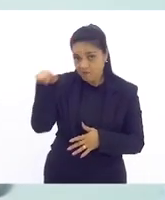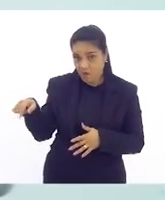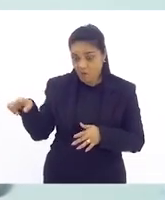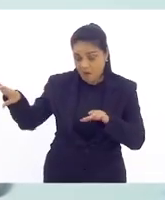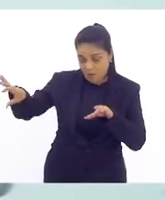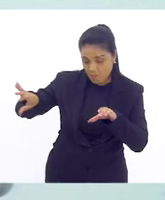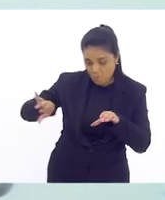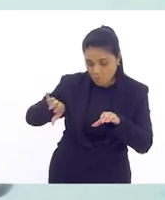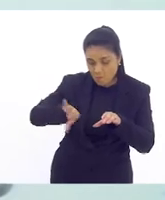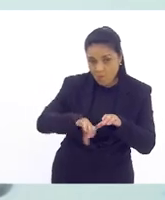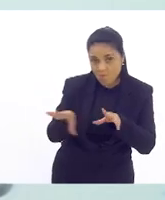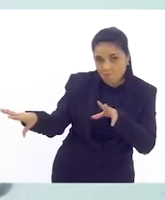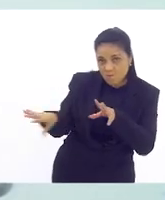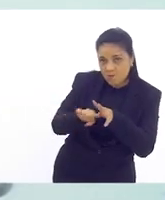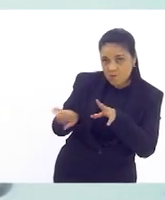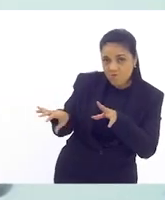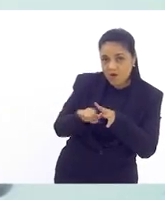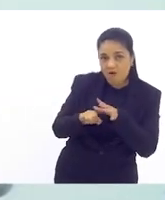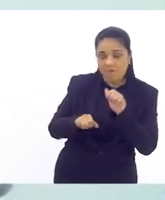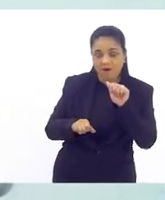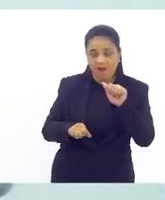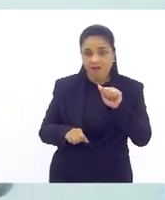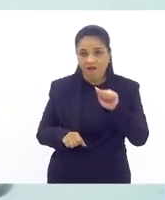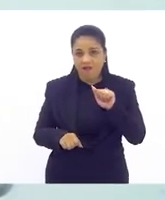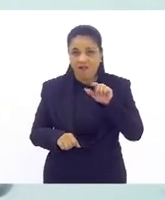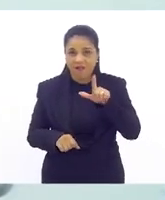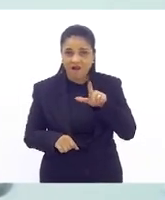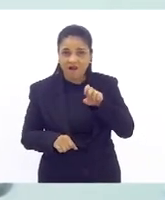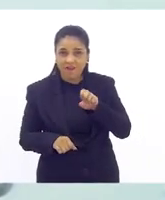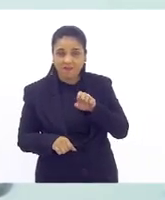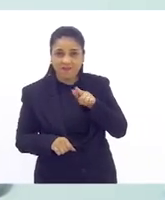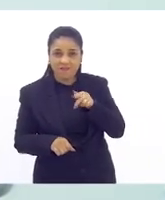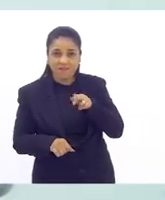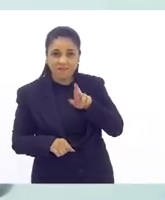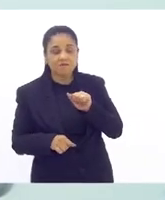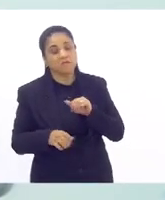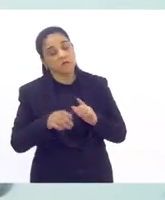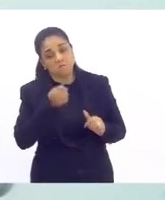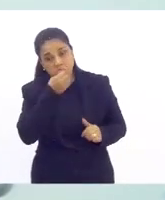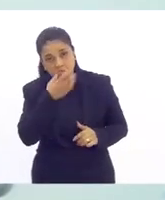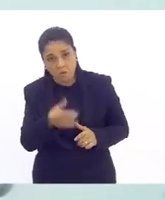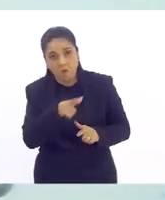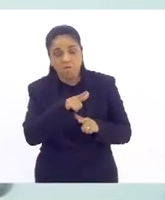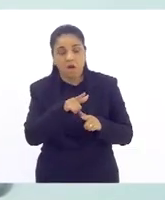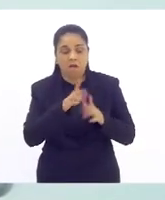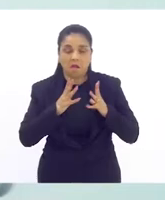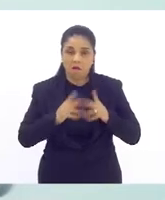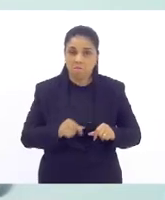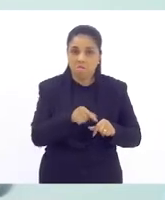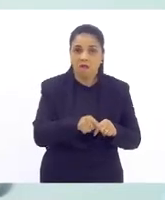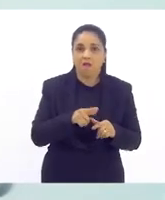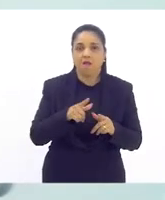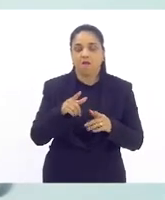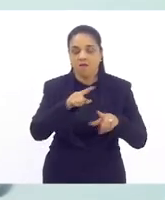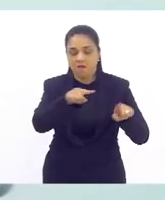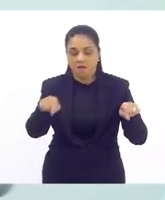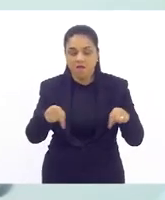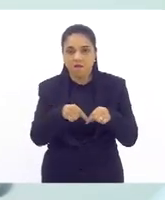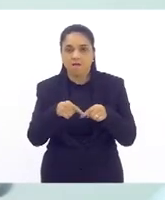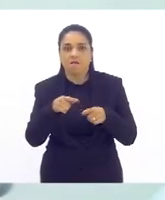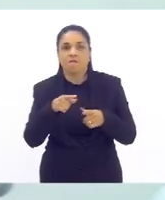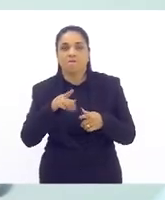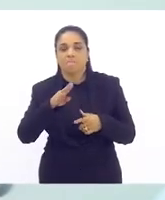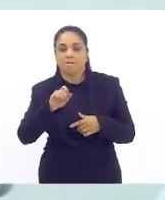sem dúvida algo muito muito relevante para Baía de Guanabara claro que eu tenho várias outras sugestões várias outras